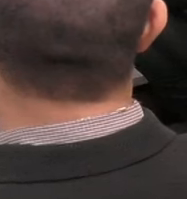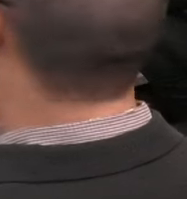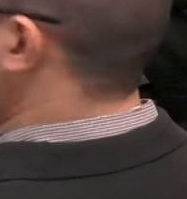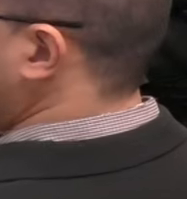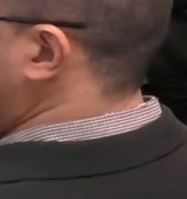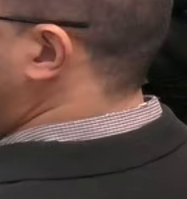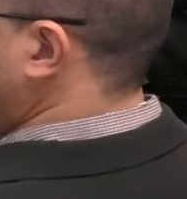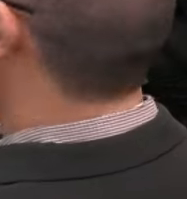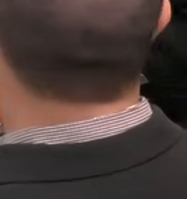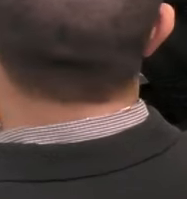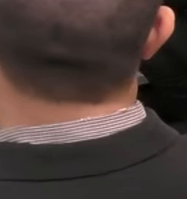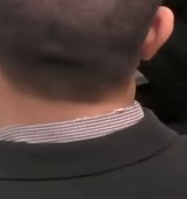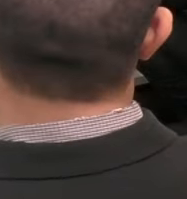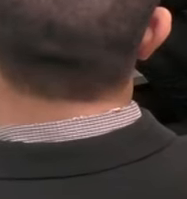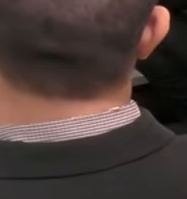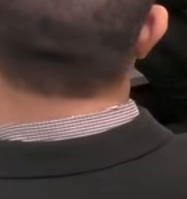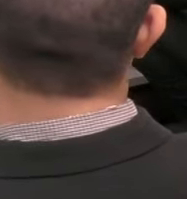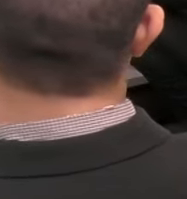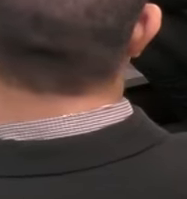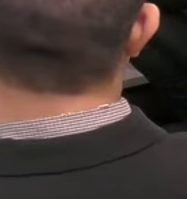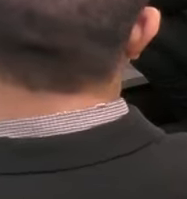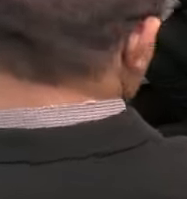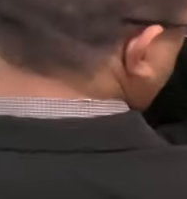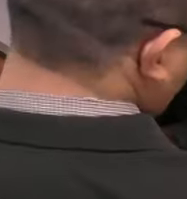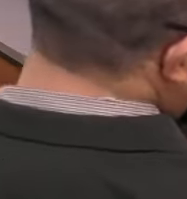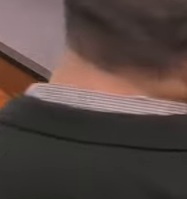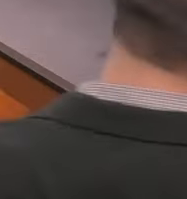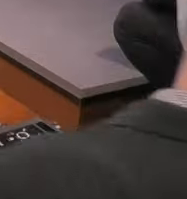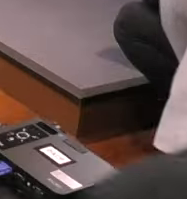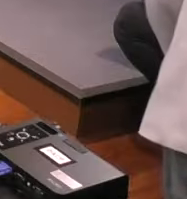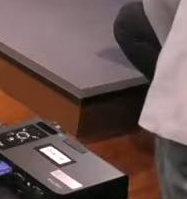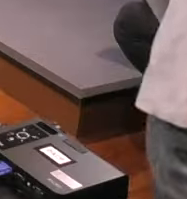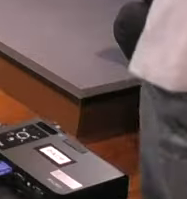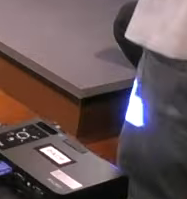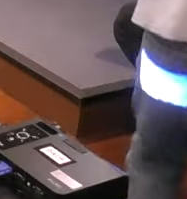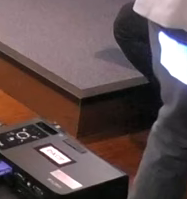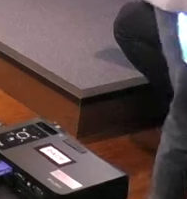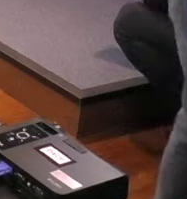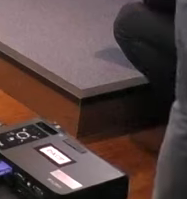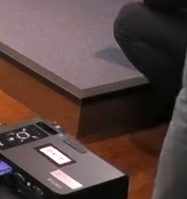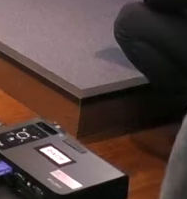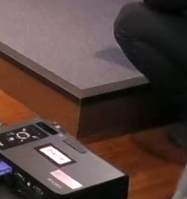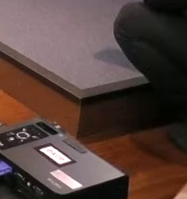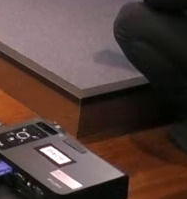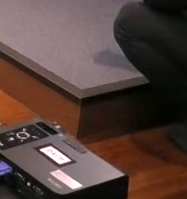gerando alguns problemas aí na operação do sistema elétrico local.